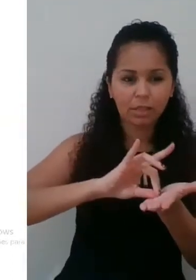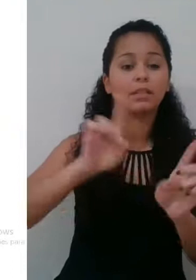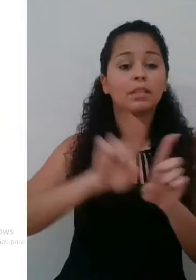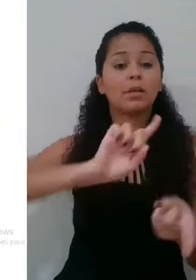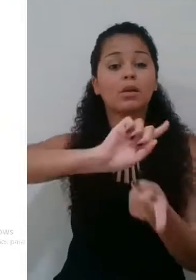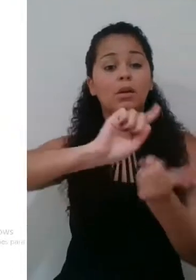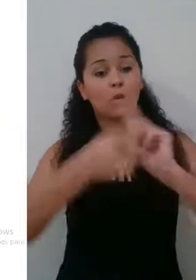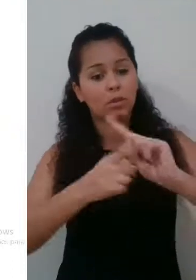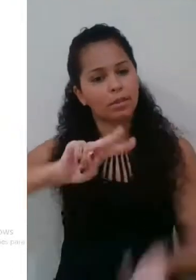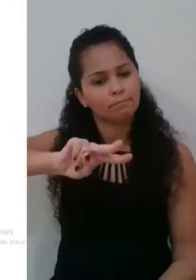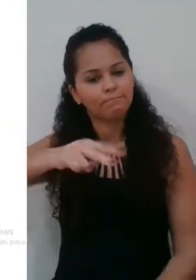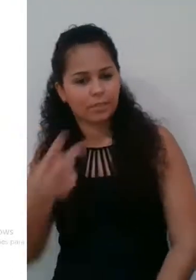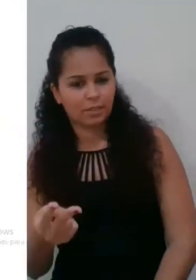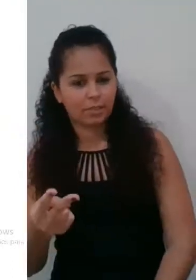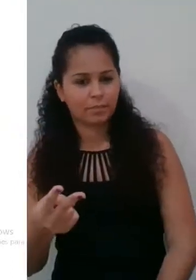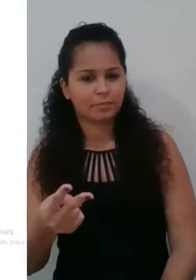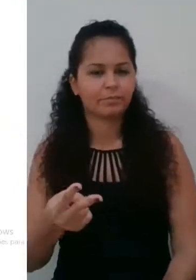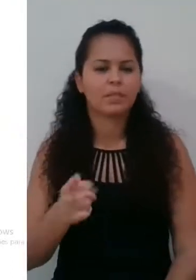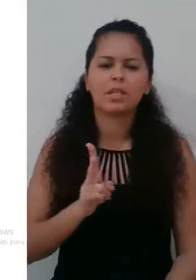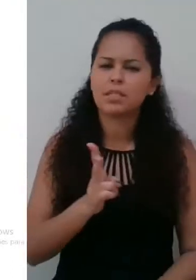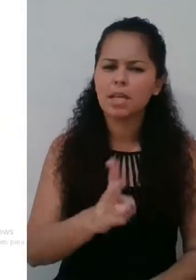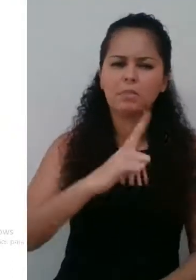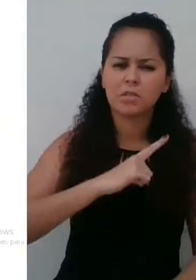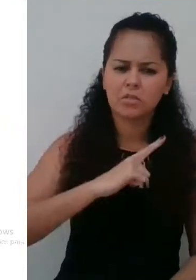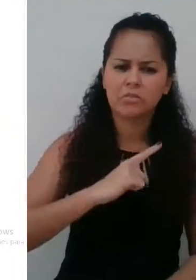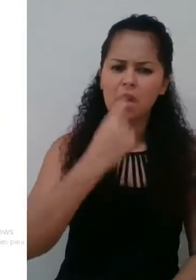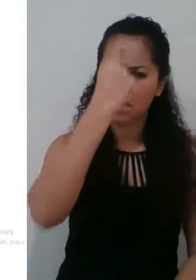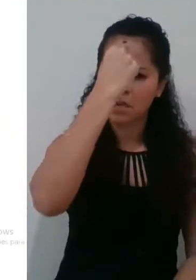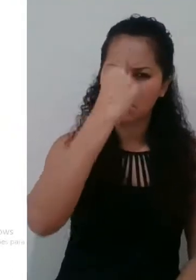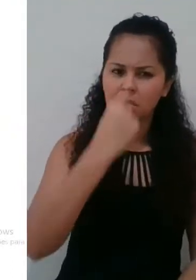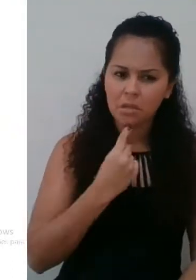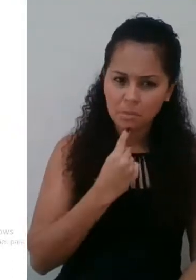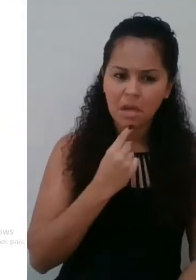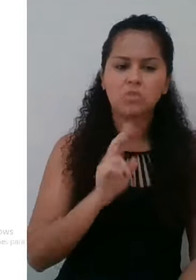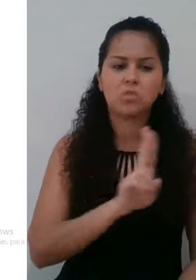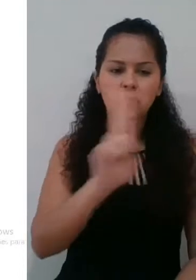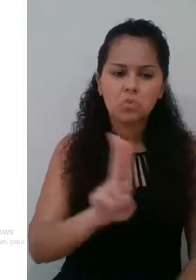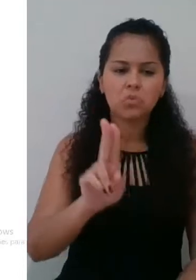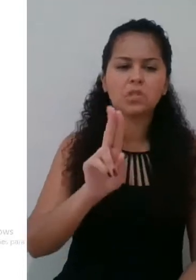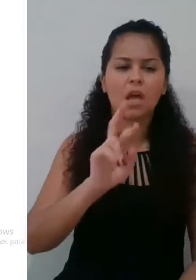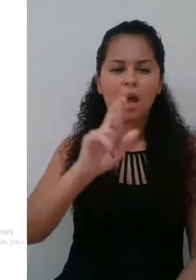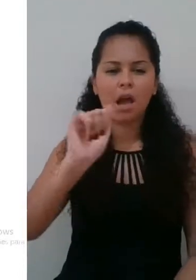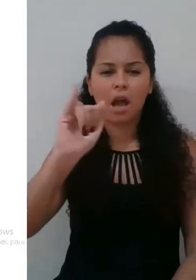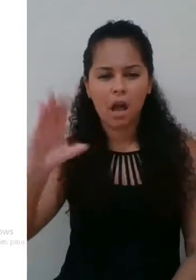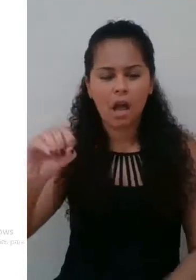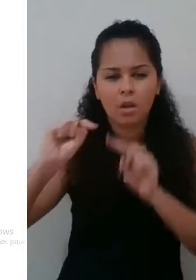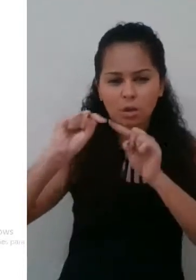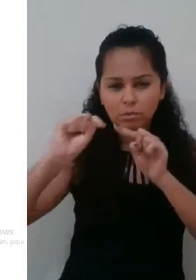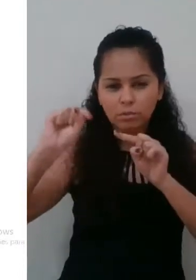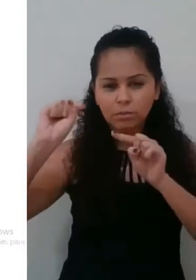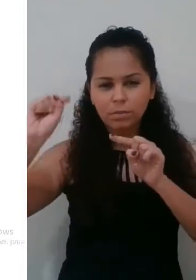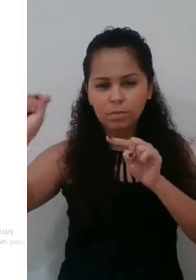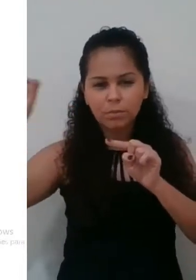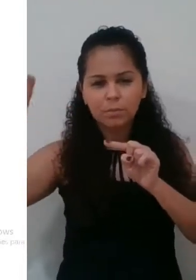tá? Toda vez que você tiver a imagem sendo formada pelo prolongamento dos raios luminosos, significa dizer que você tem